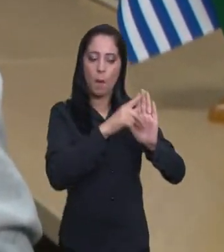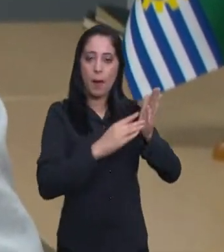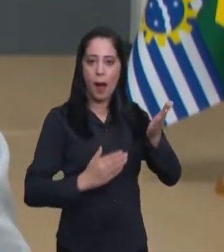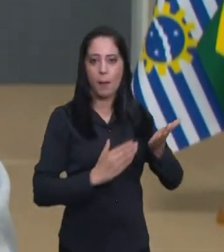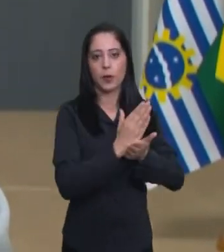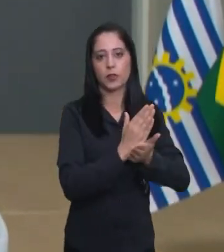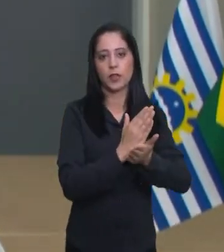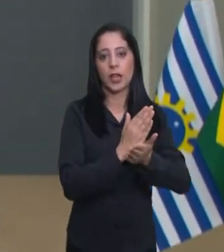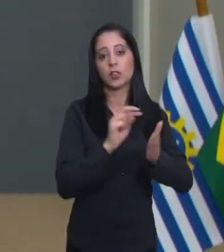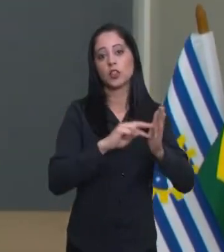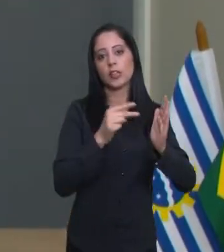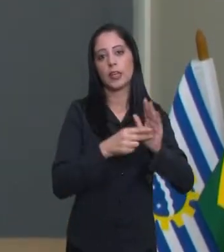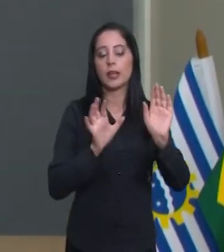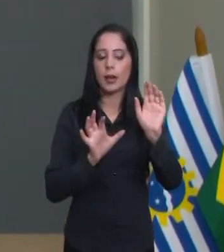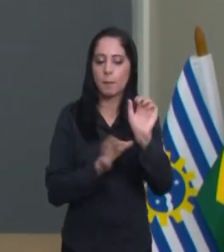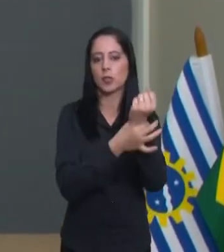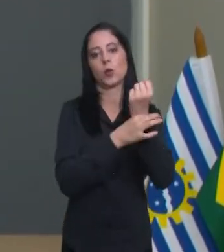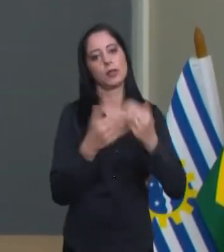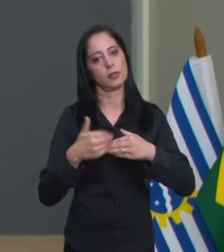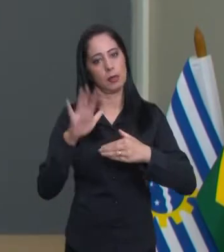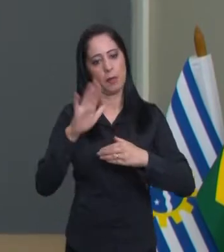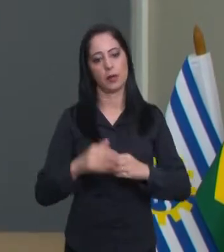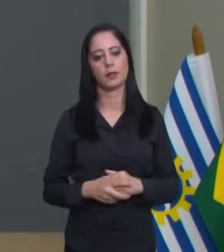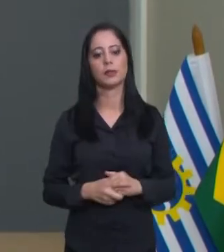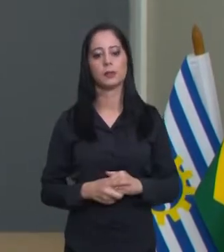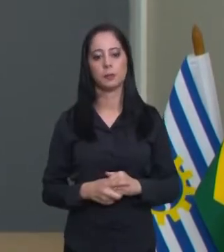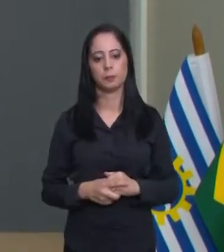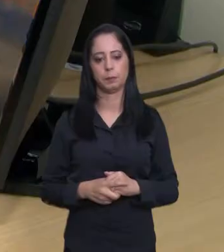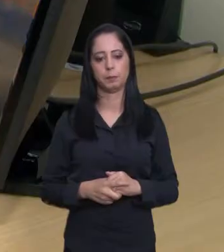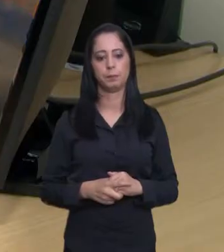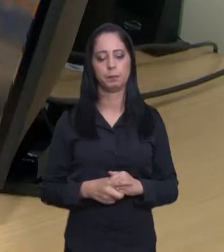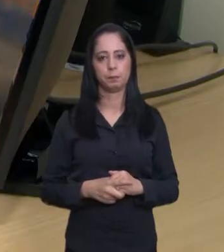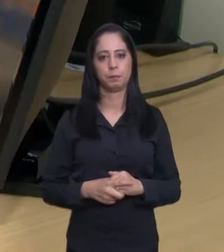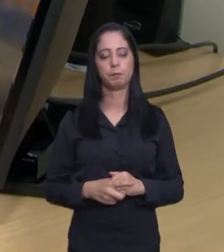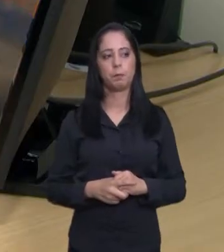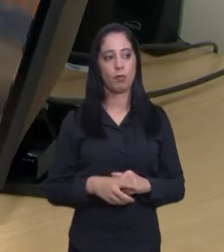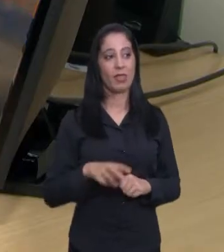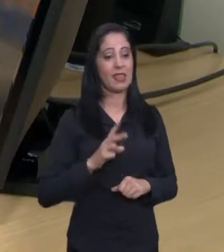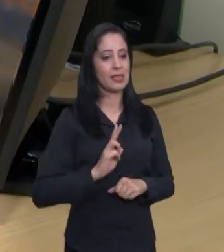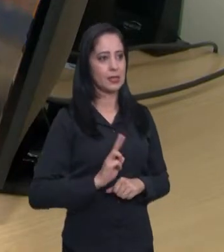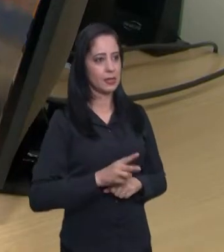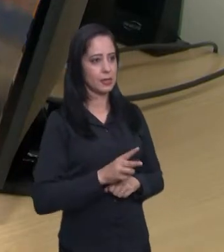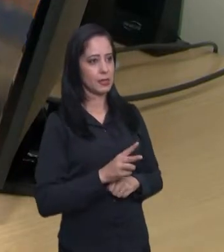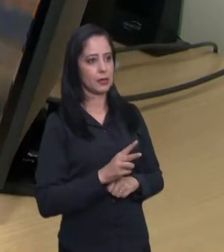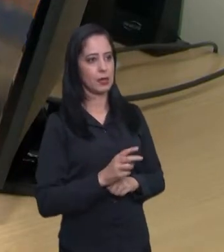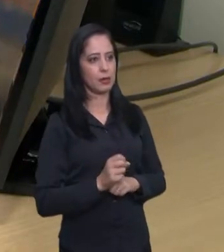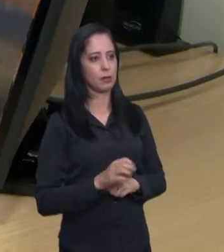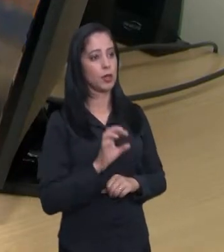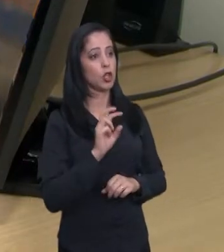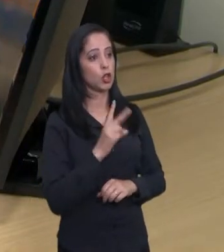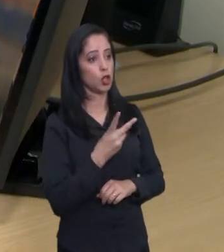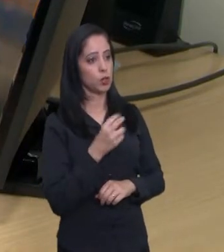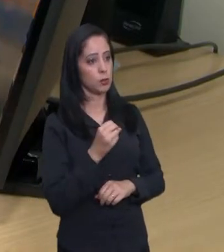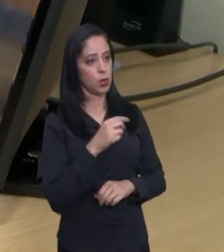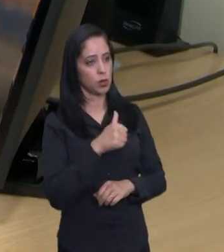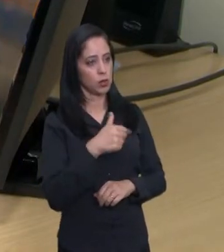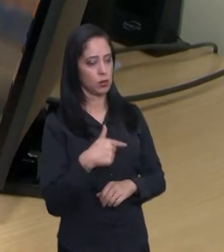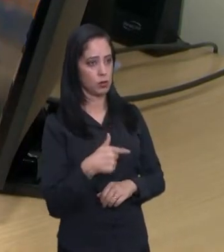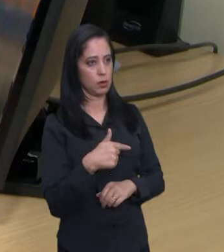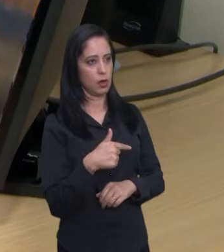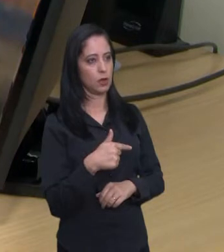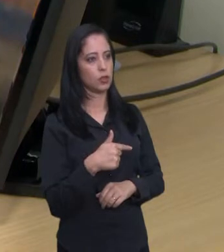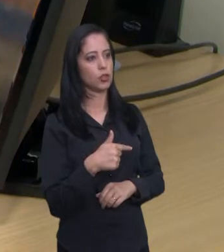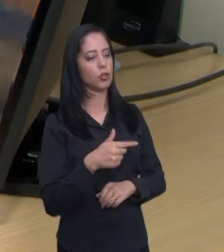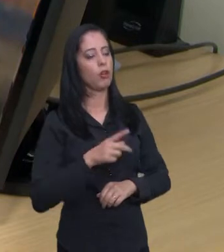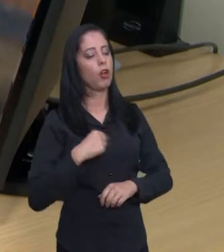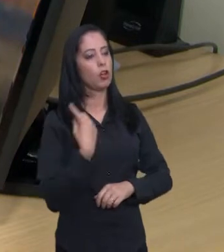projeto aumentar a rede de proteção às mulheres em São José desde o início de 2017 aqui na Secretaria de proteção